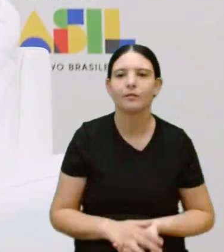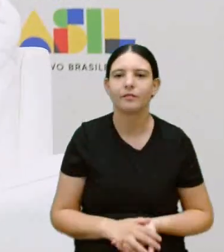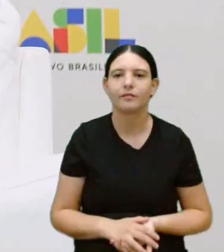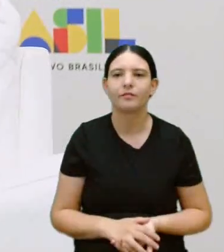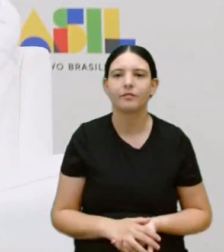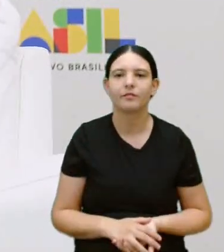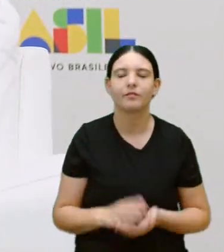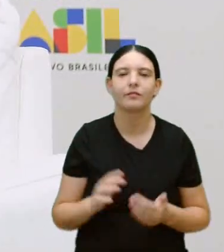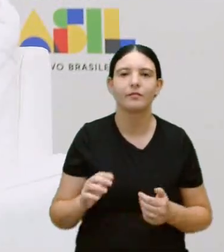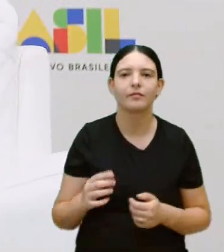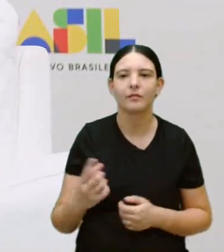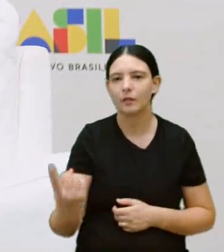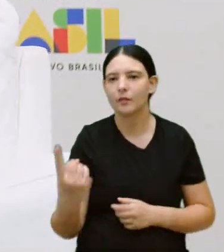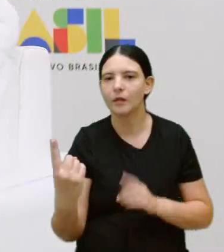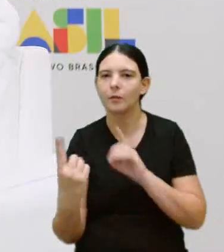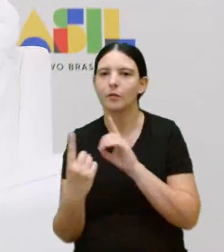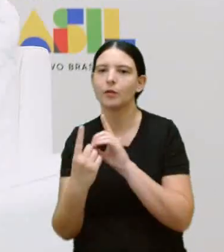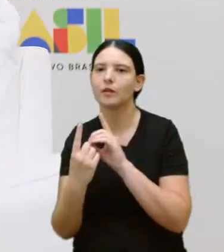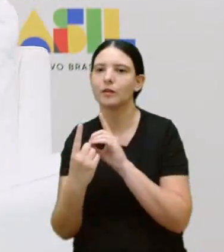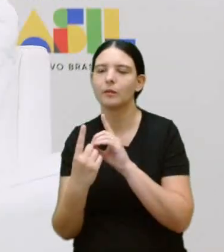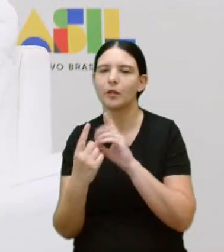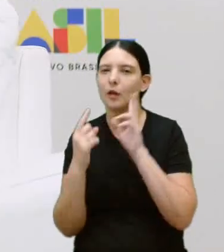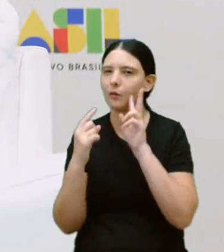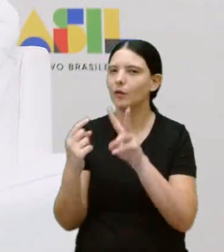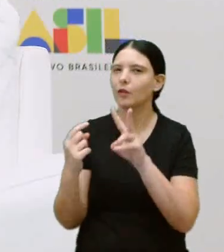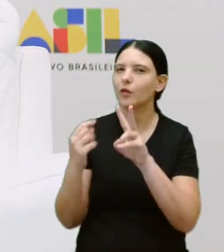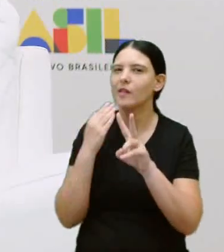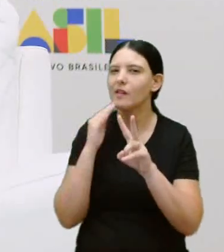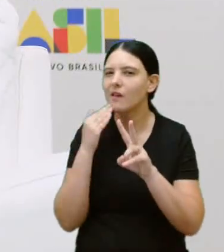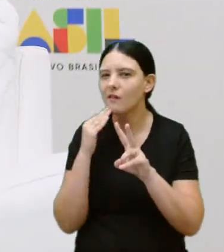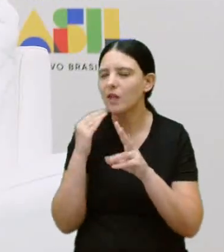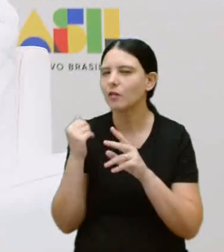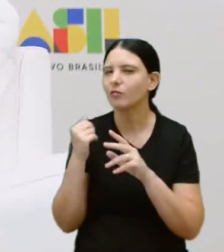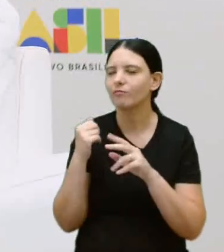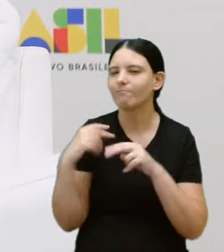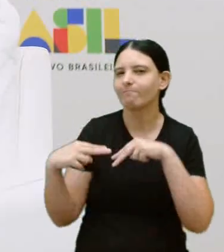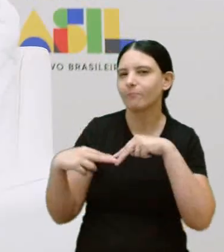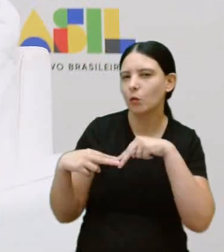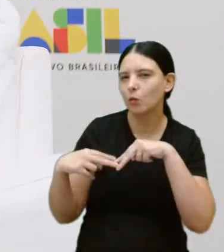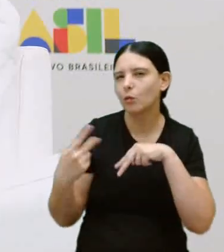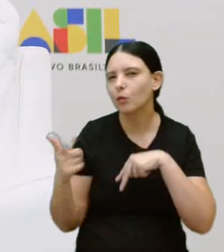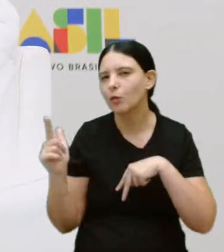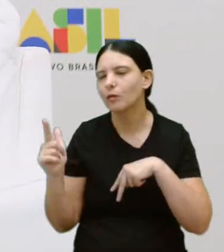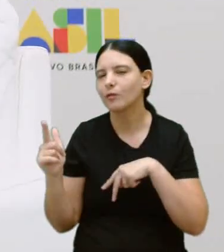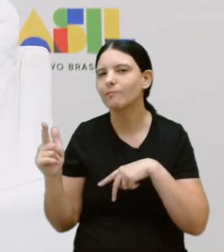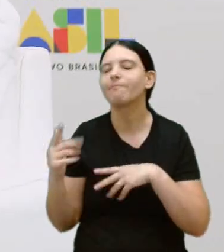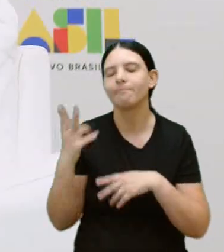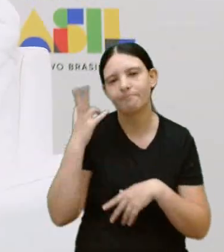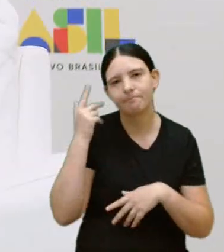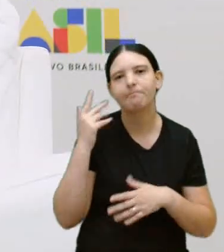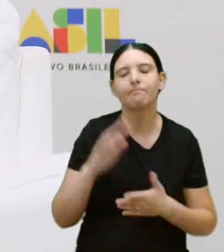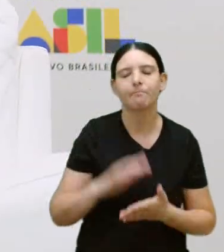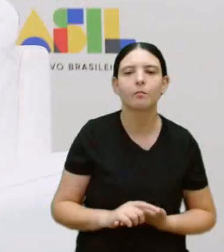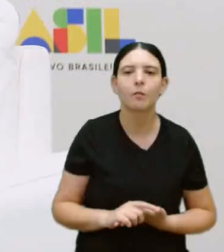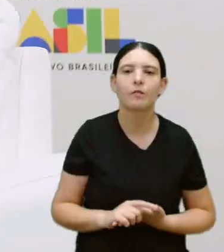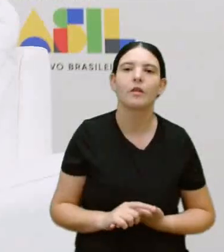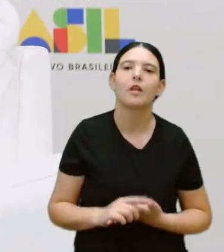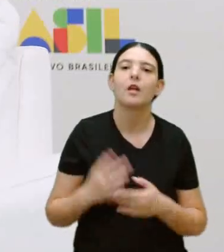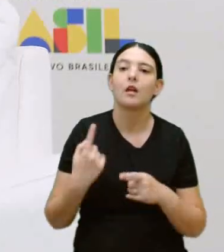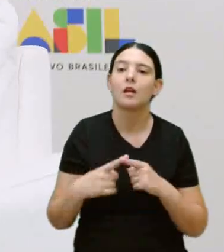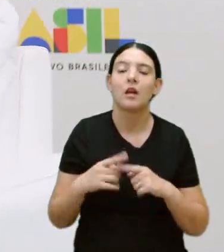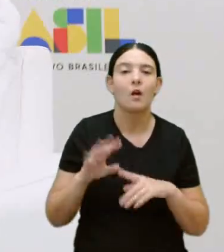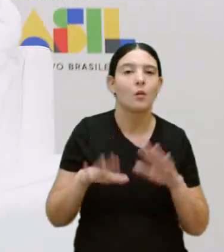outro. Eu vejo o defeito do outro, a sombra do outro. Natural que seja assim. Muita gente não está